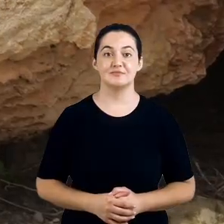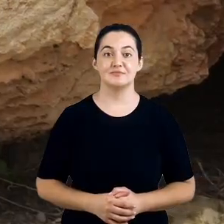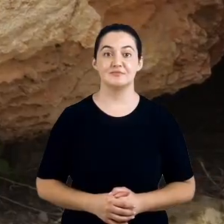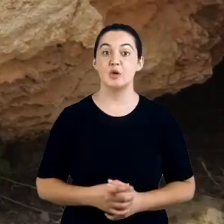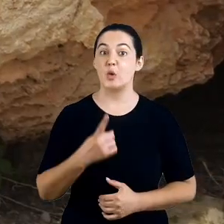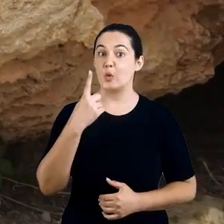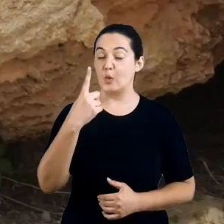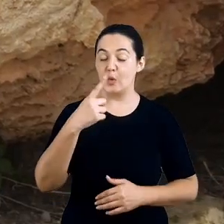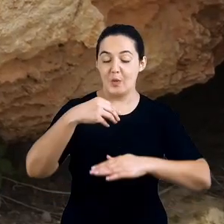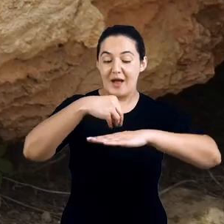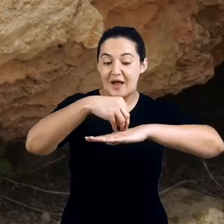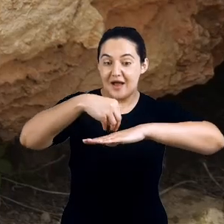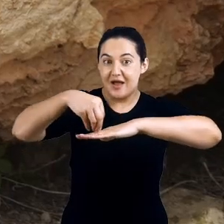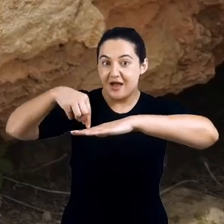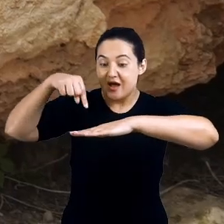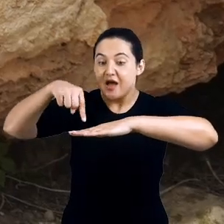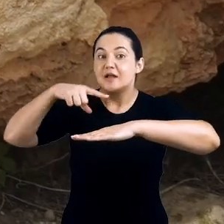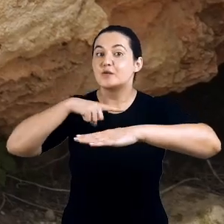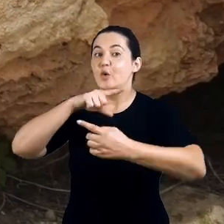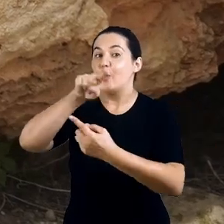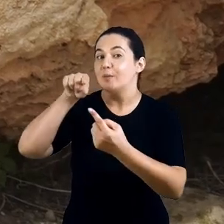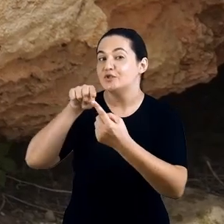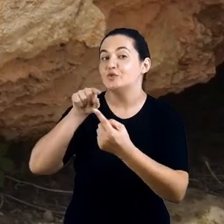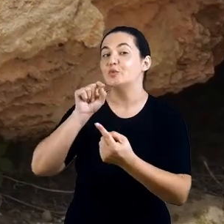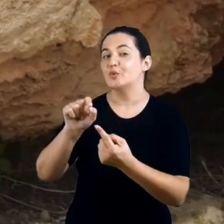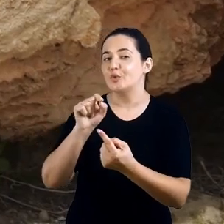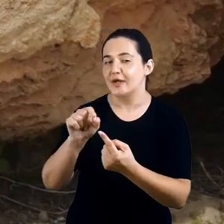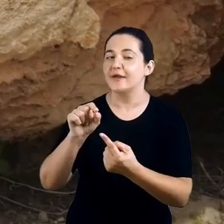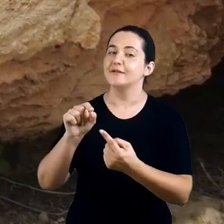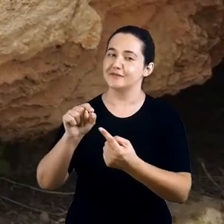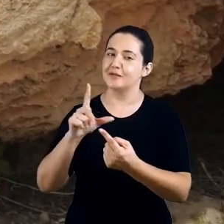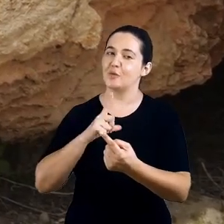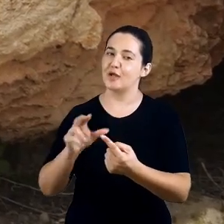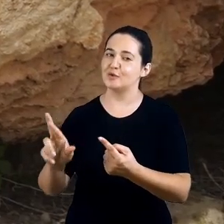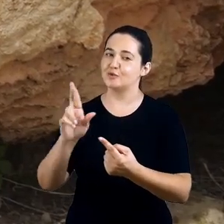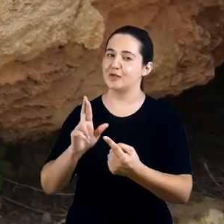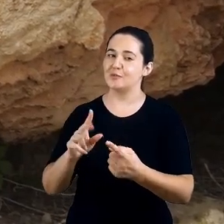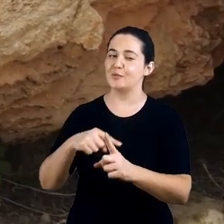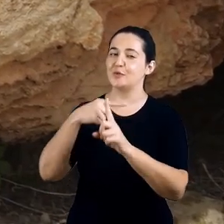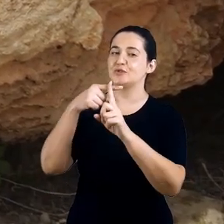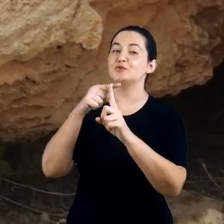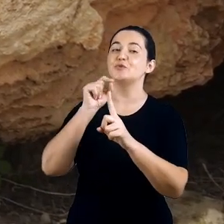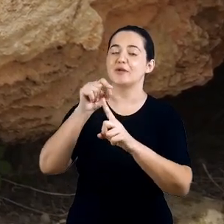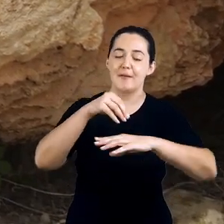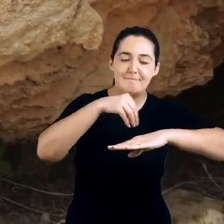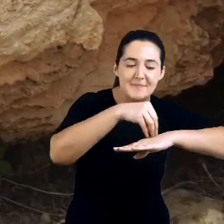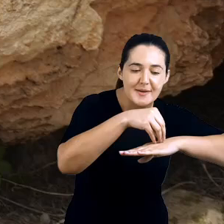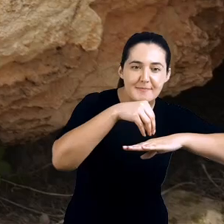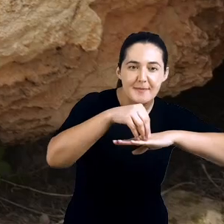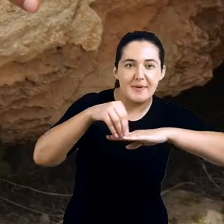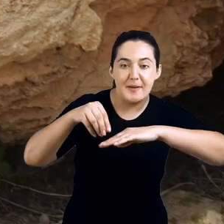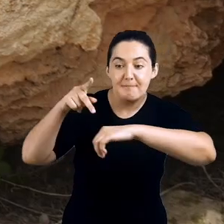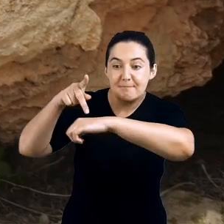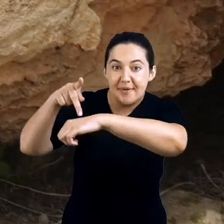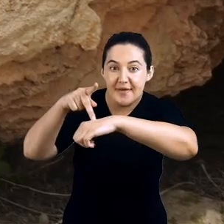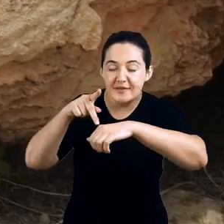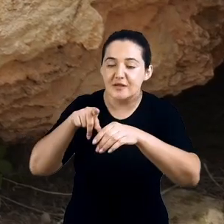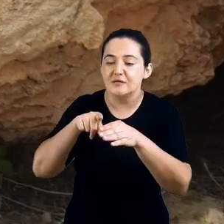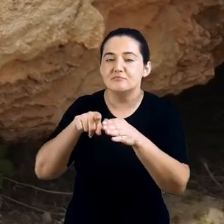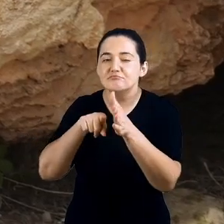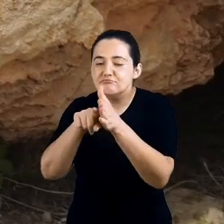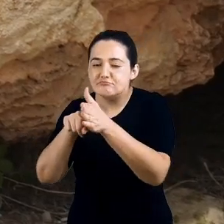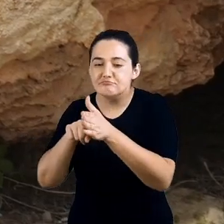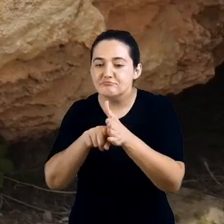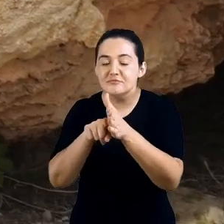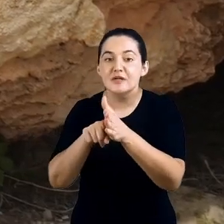Uma das árduas tarefas da arqueologia, porém com um resultado muito satisfatório, é tentar extrair de pedras